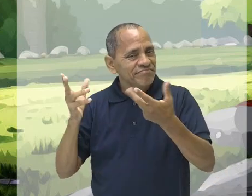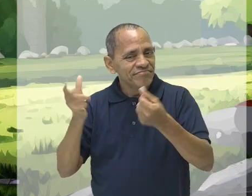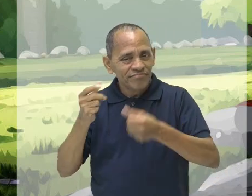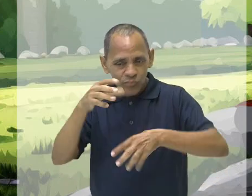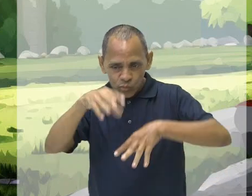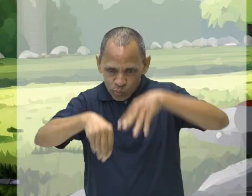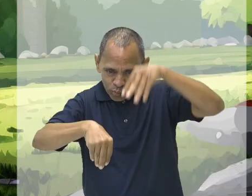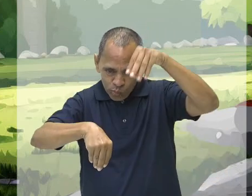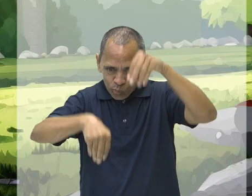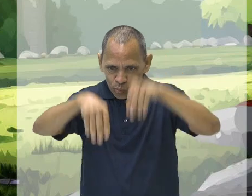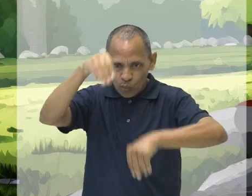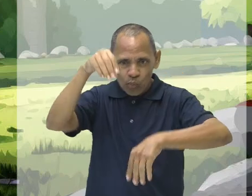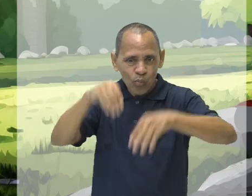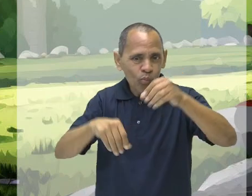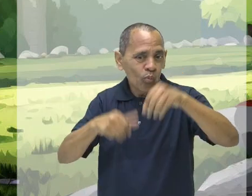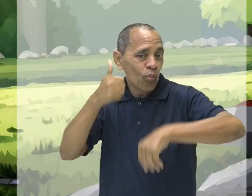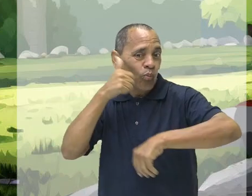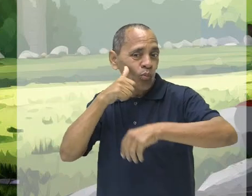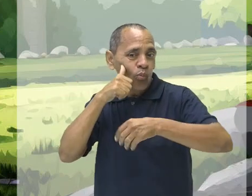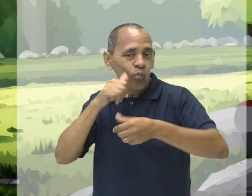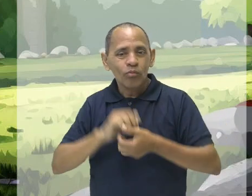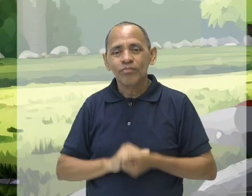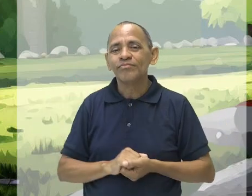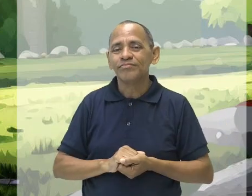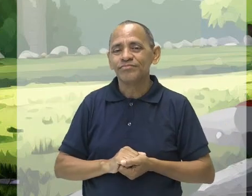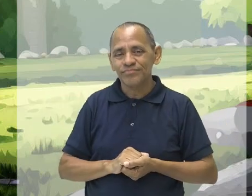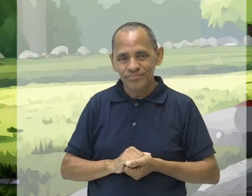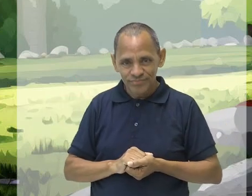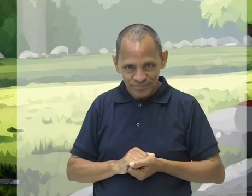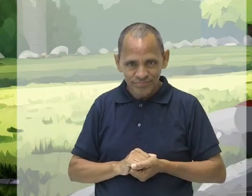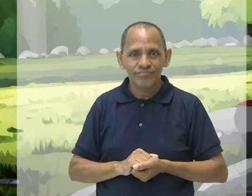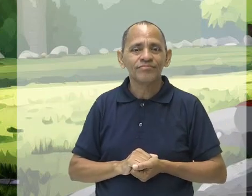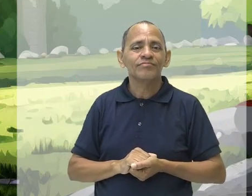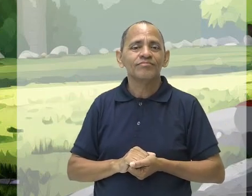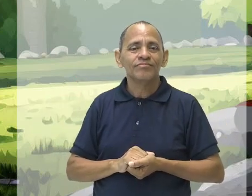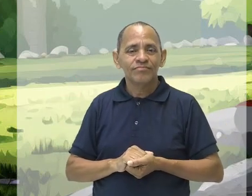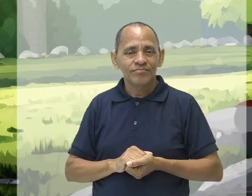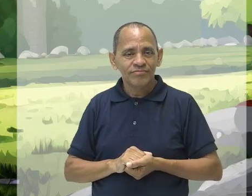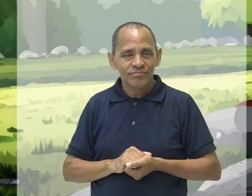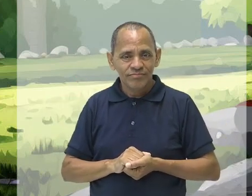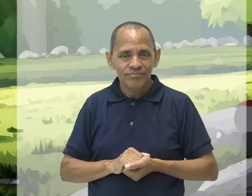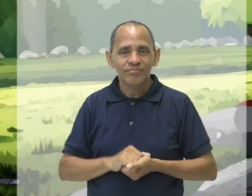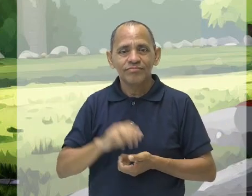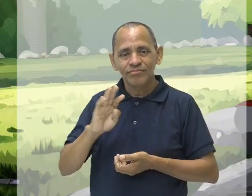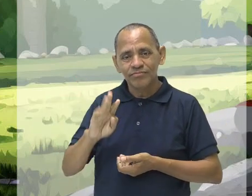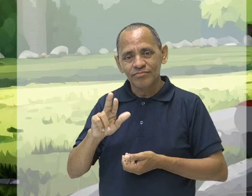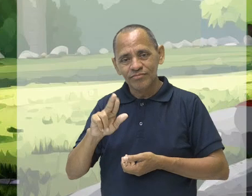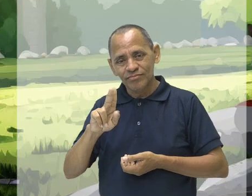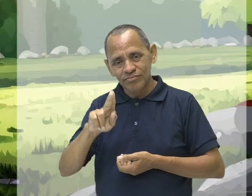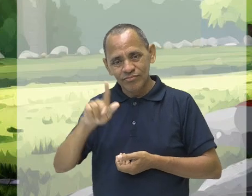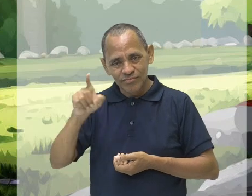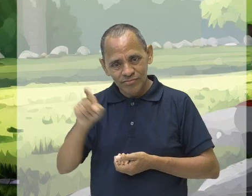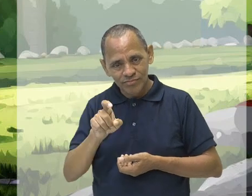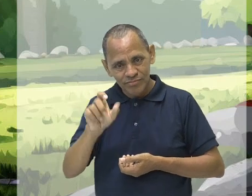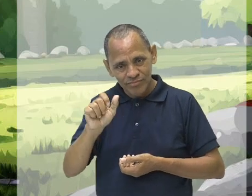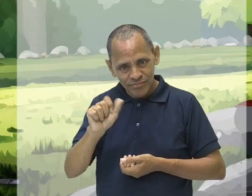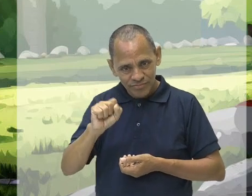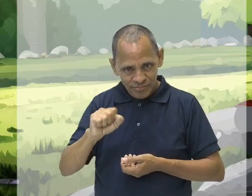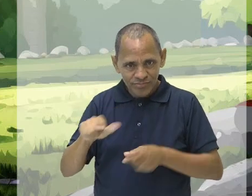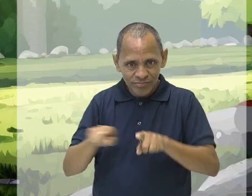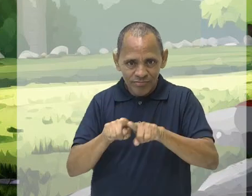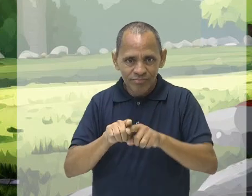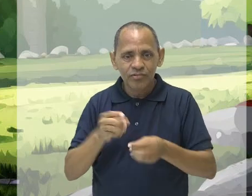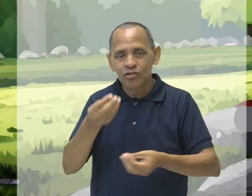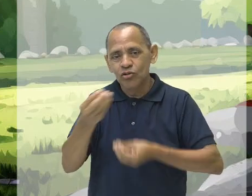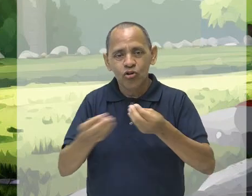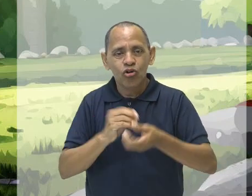castelos, princesas, né? De bruxas. O que isso tem a ver com a nossa aula de hoje, professor? Vamos reviver aí um pouquinho a